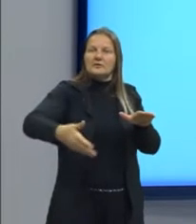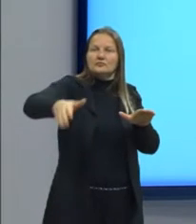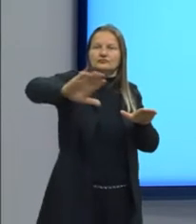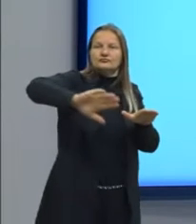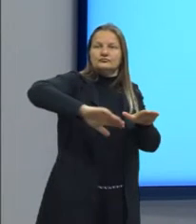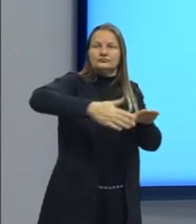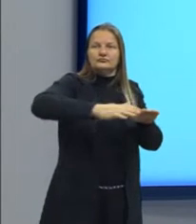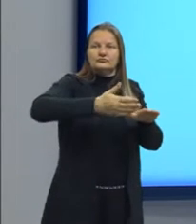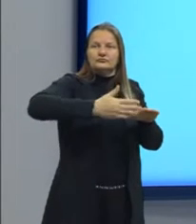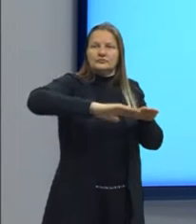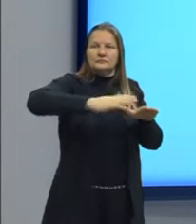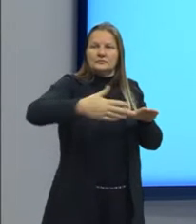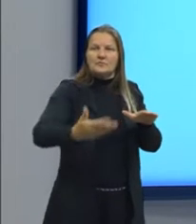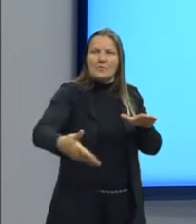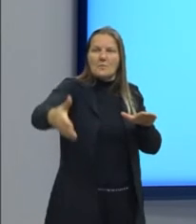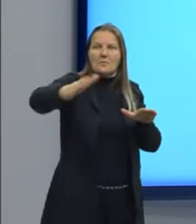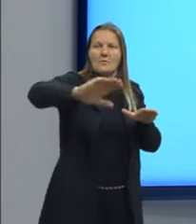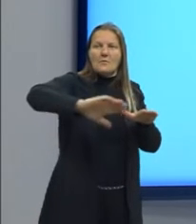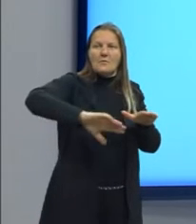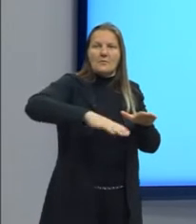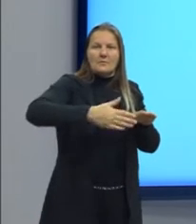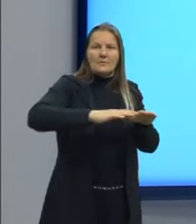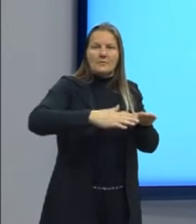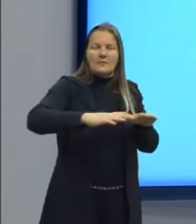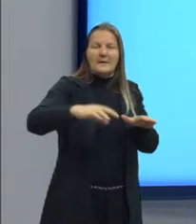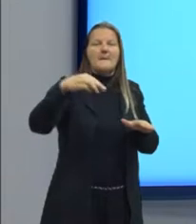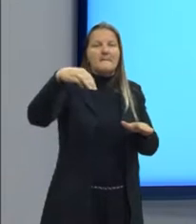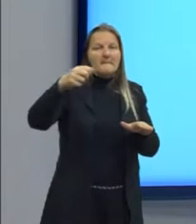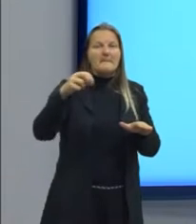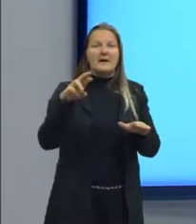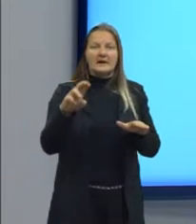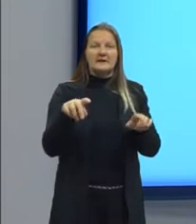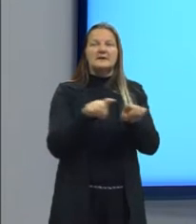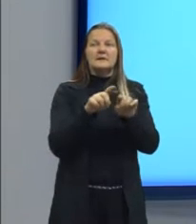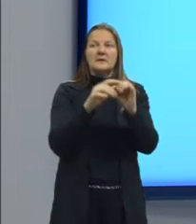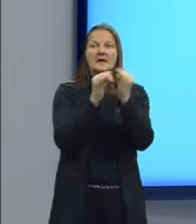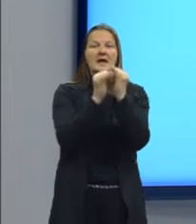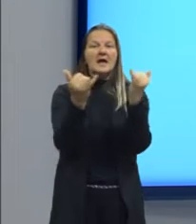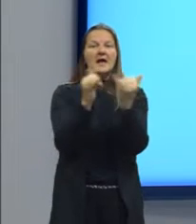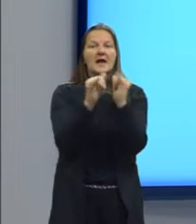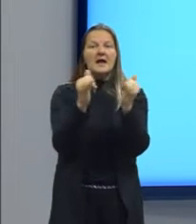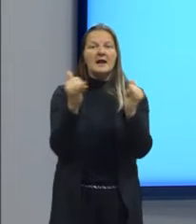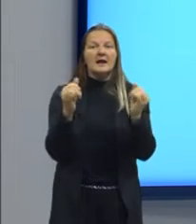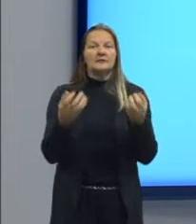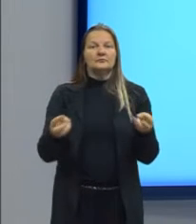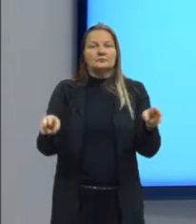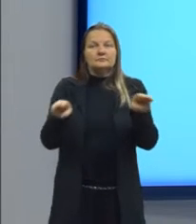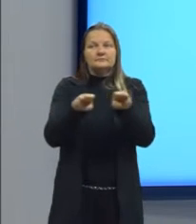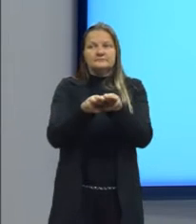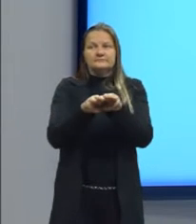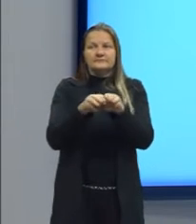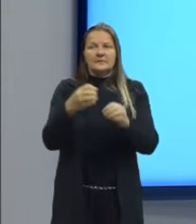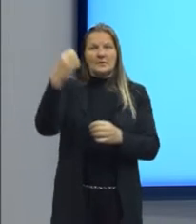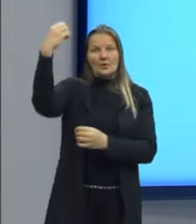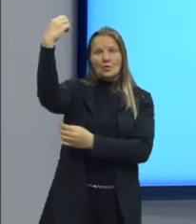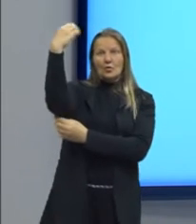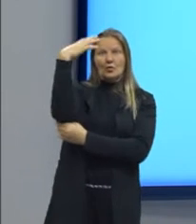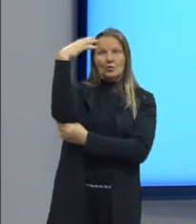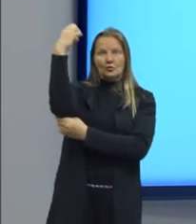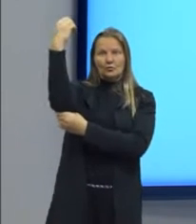onda aqui a gente tem a onda eletromagnética que é justamente a luz